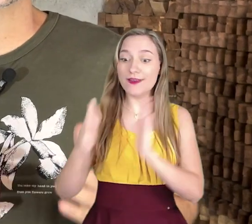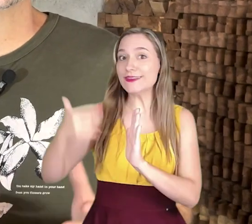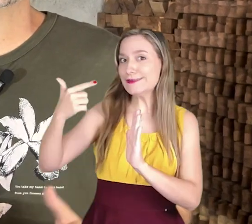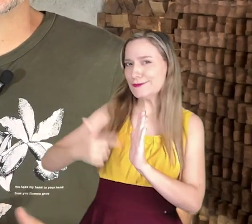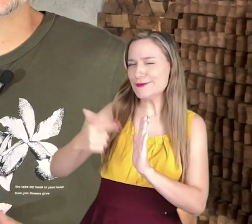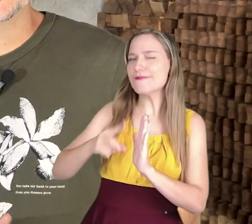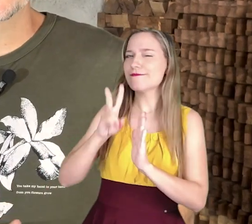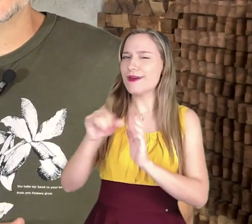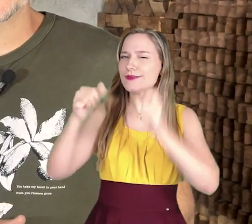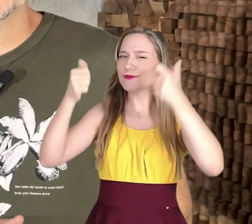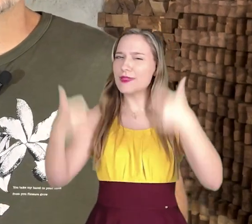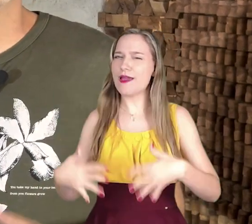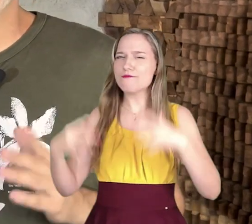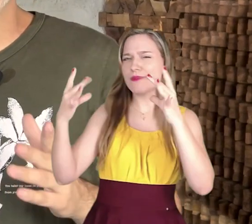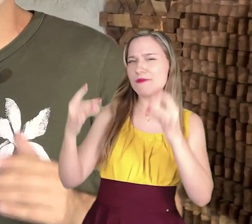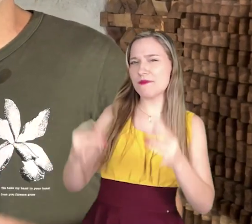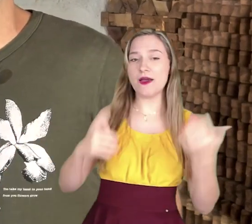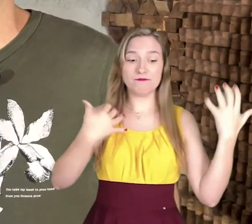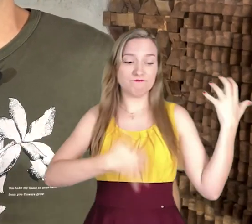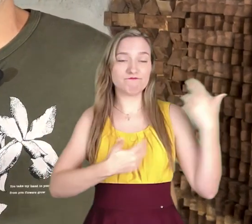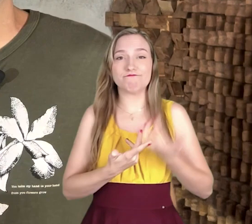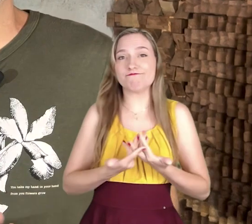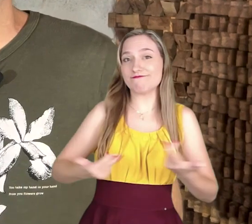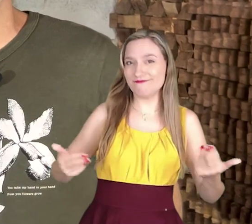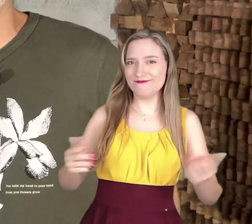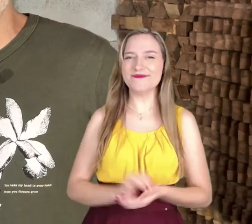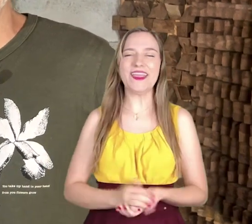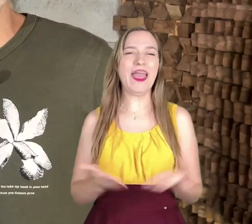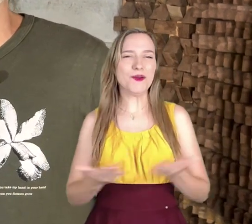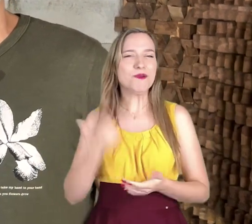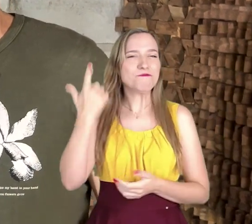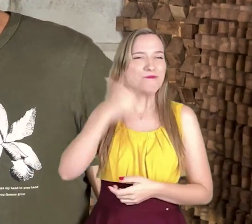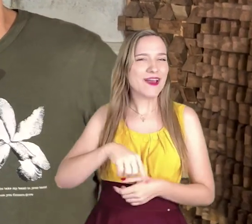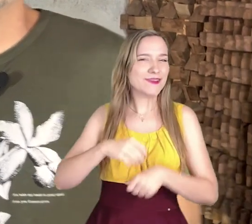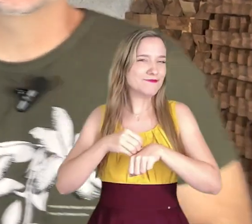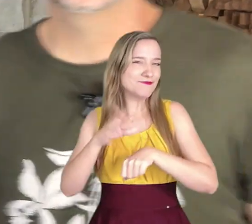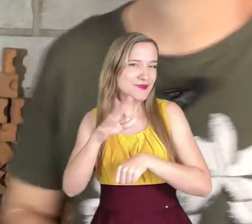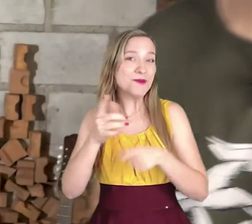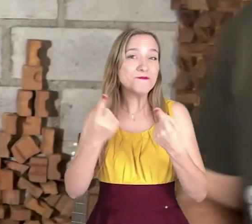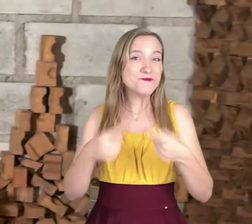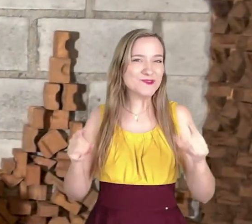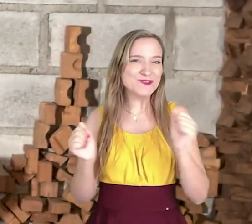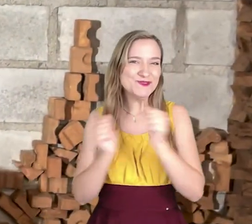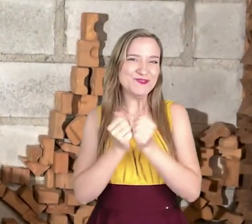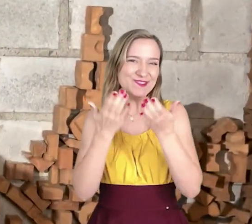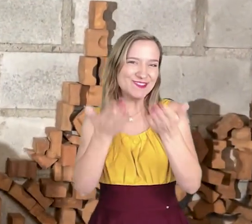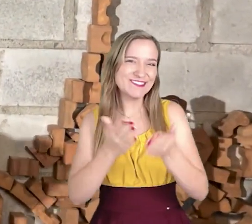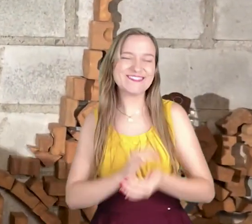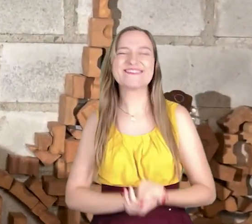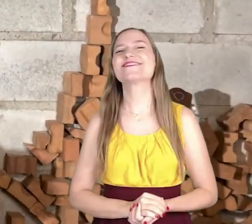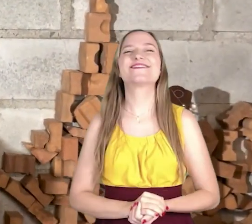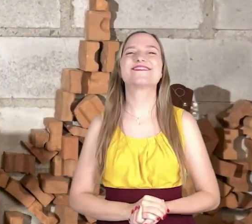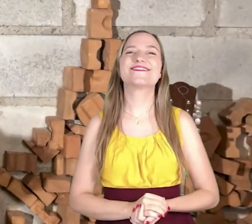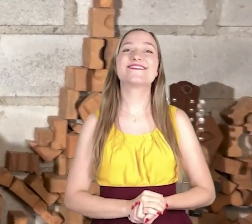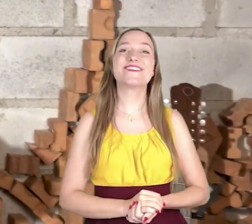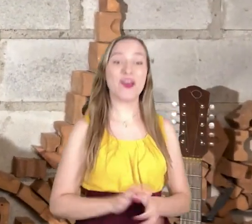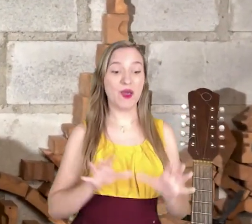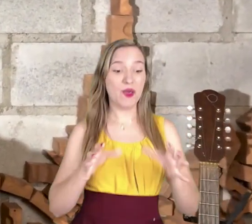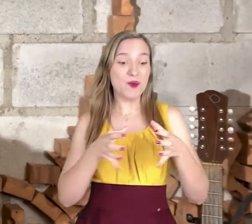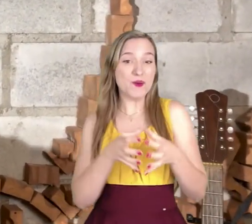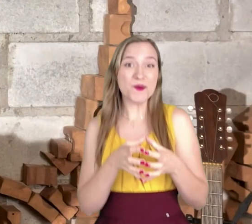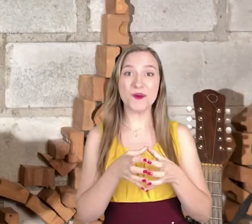sobre os instrumentos que ele toca. Fique agora com um pouquinho mais de África Billy com vocês. A companhia tem,